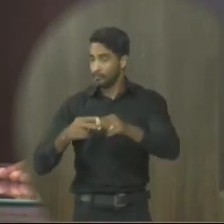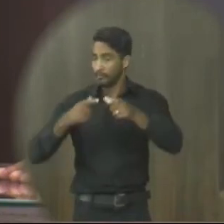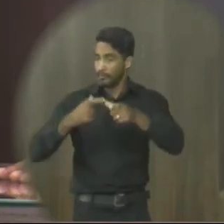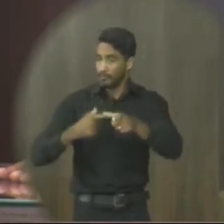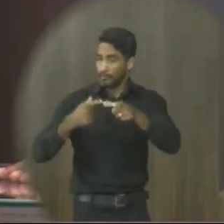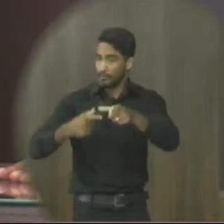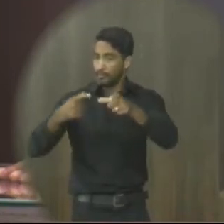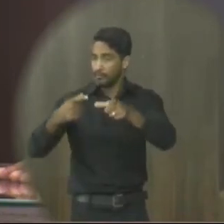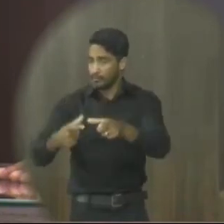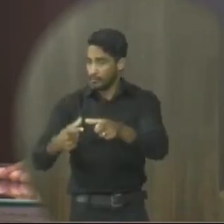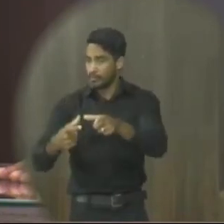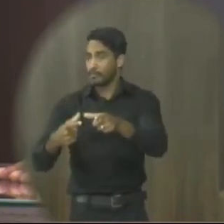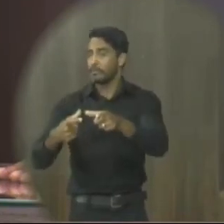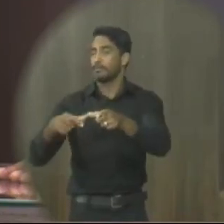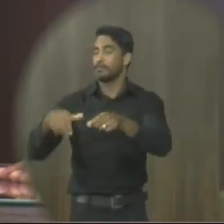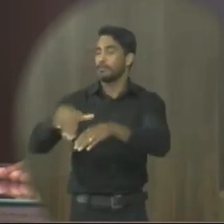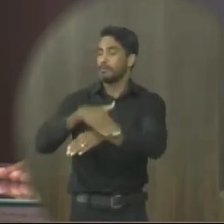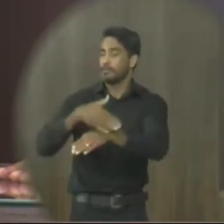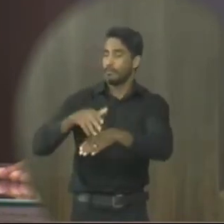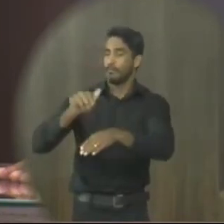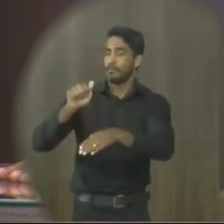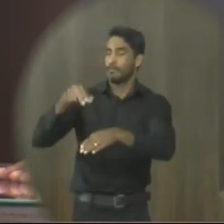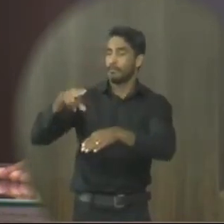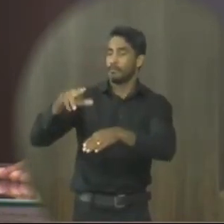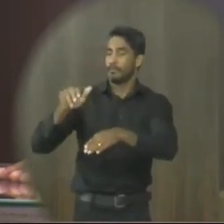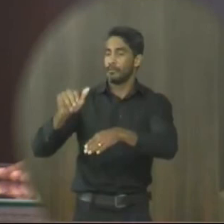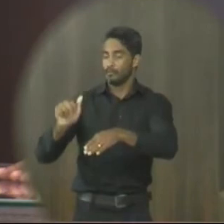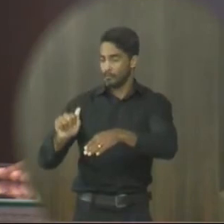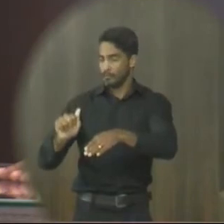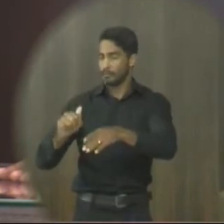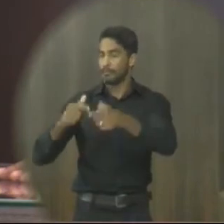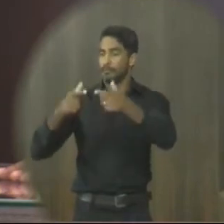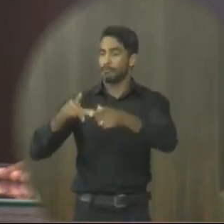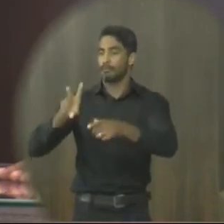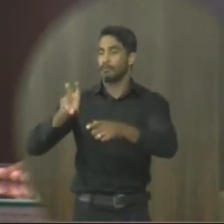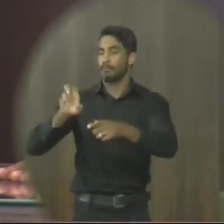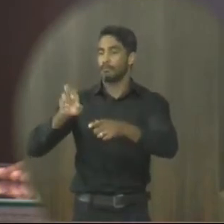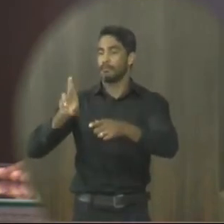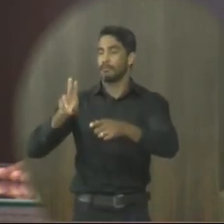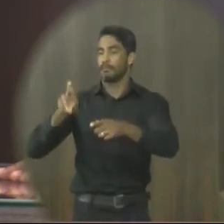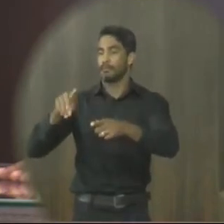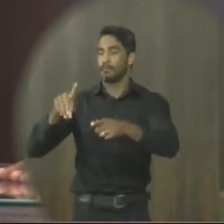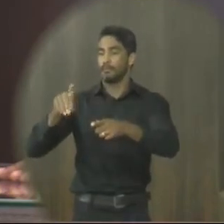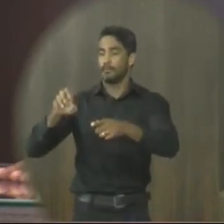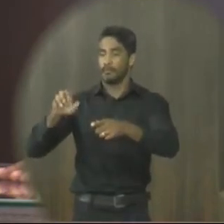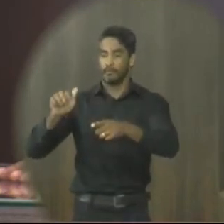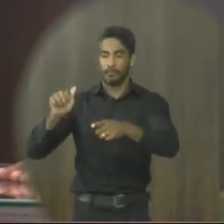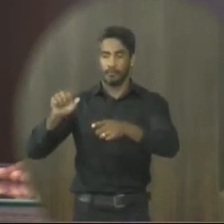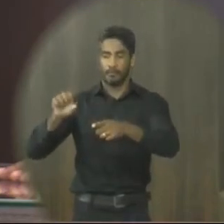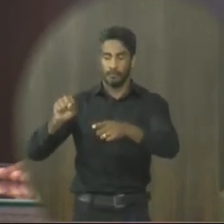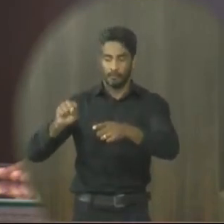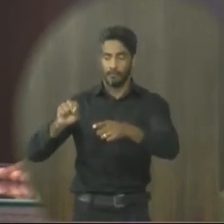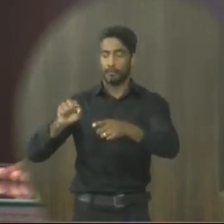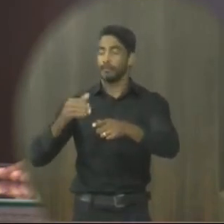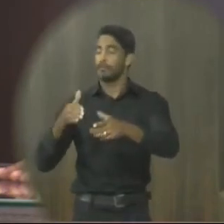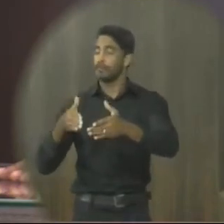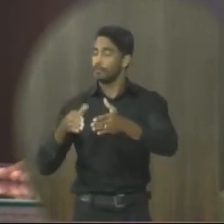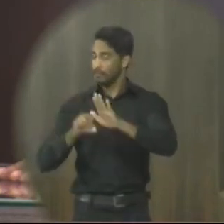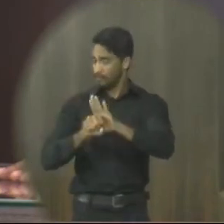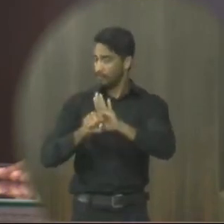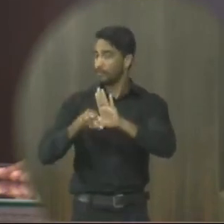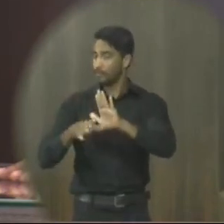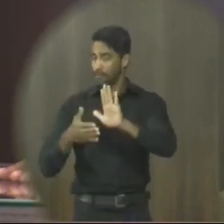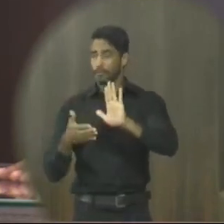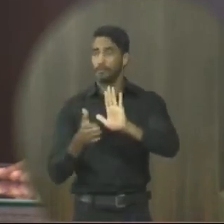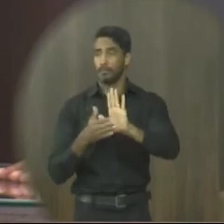calçamento e pavimentação com bloquete na rua Ana Ribeiro, Viana, bairro Vereda. A solicitação proposta veio